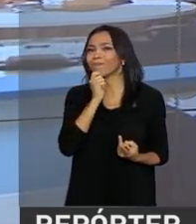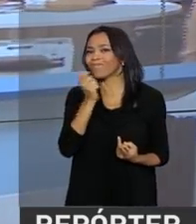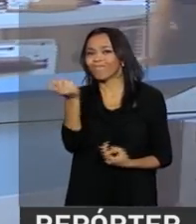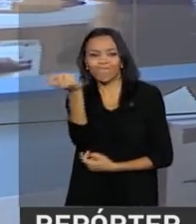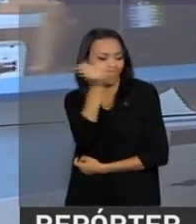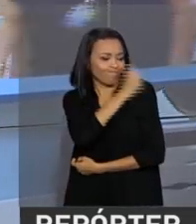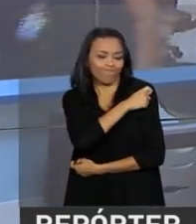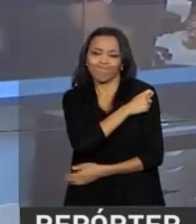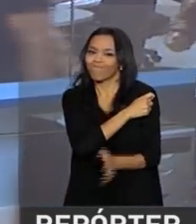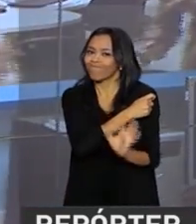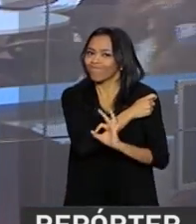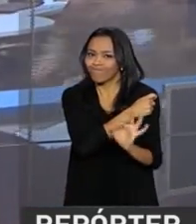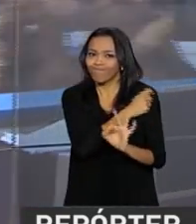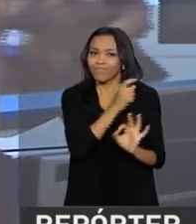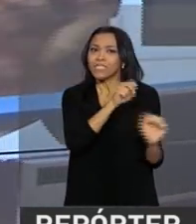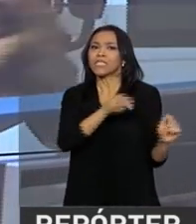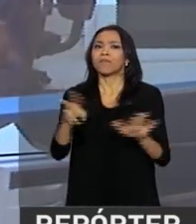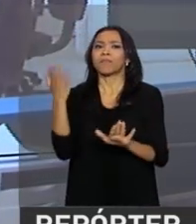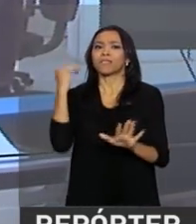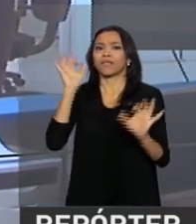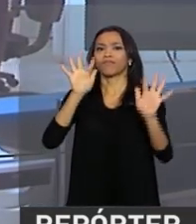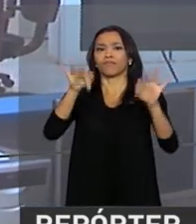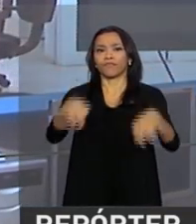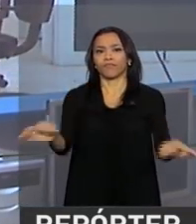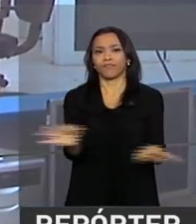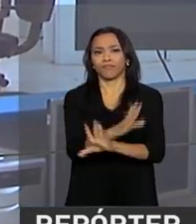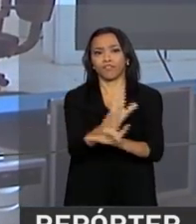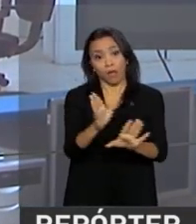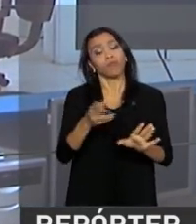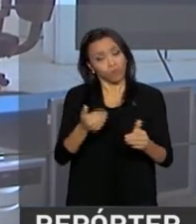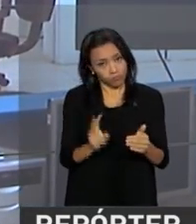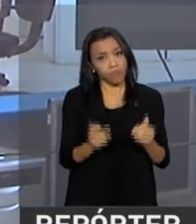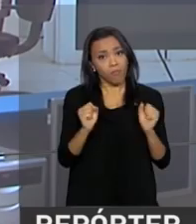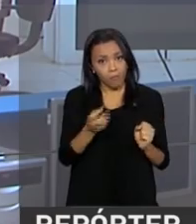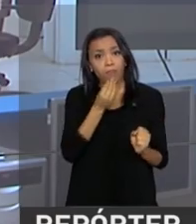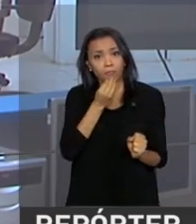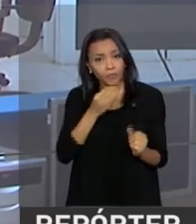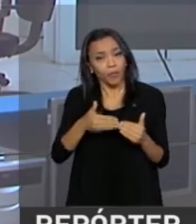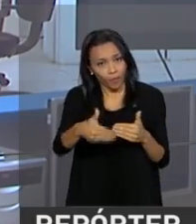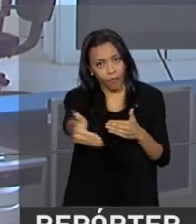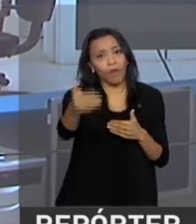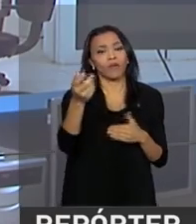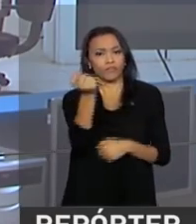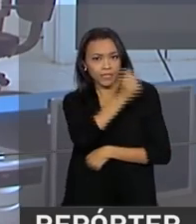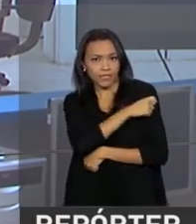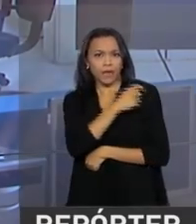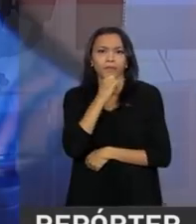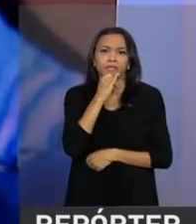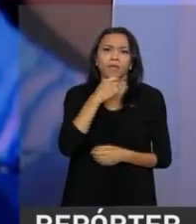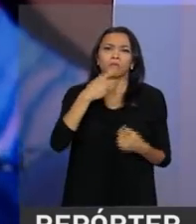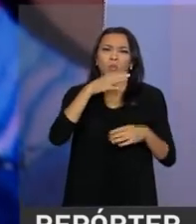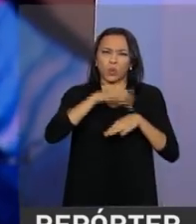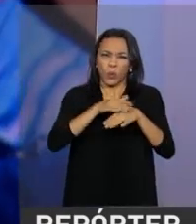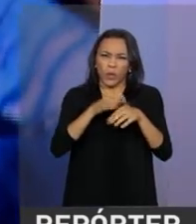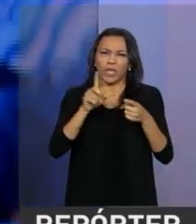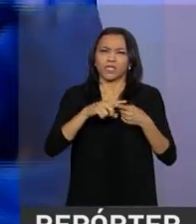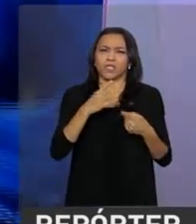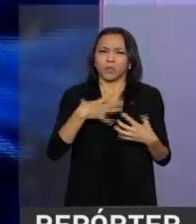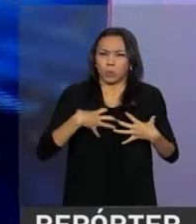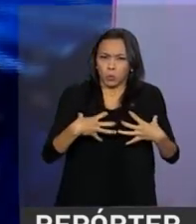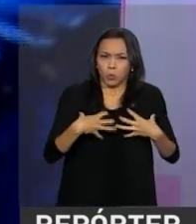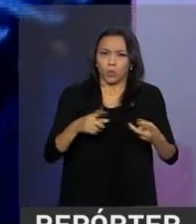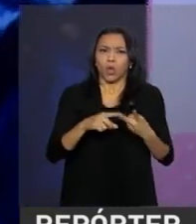vacina durante a campanha, que terminou na semana passada, ainda podem ser vacinados. As doses contra doenças como tuberculose,